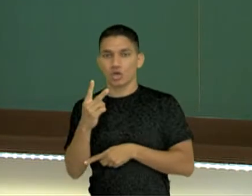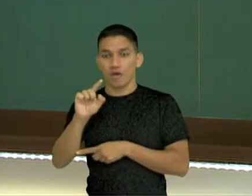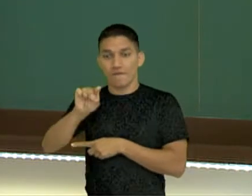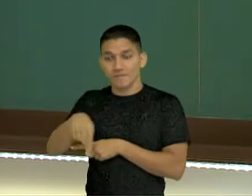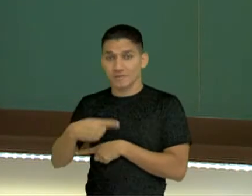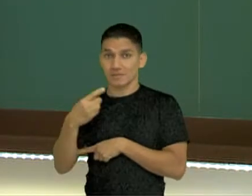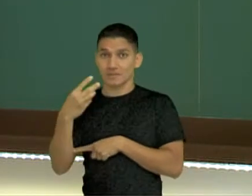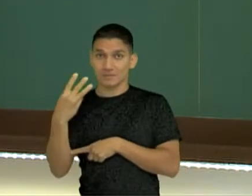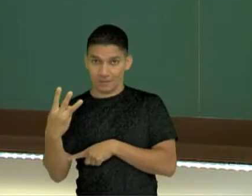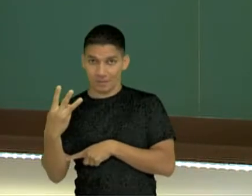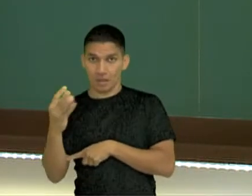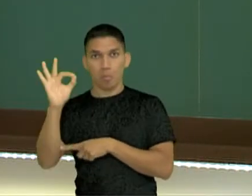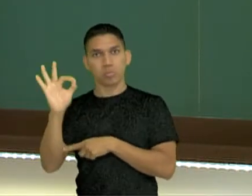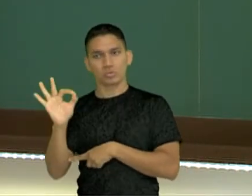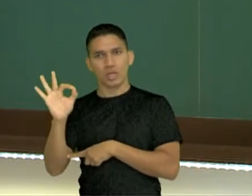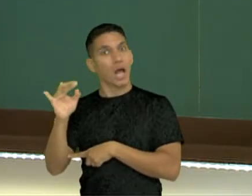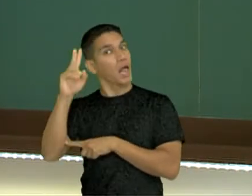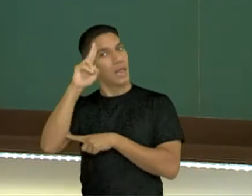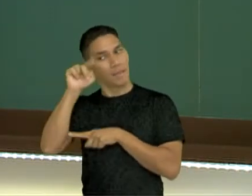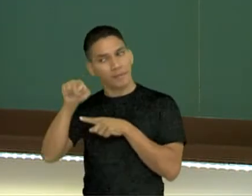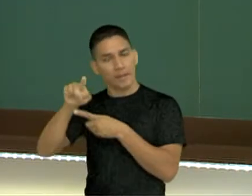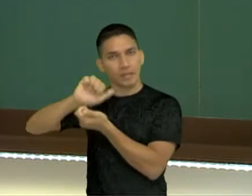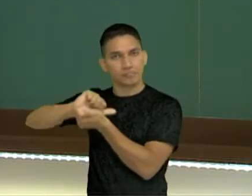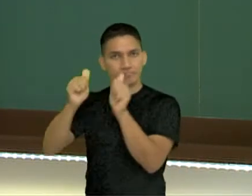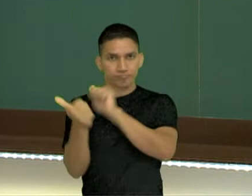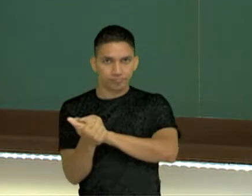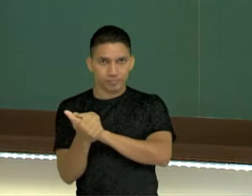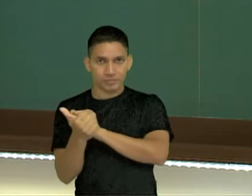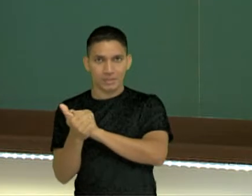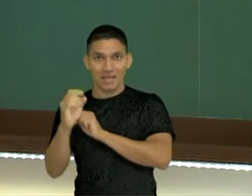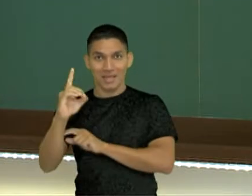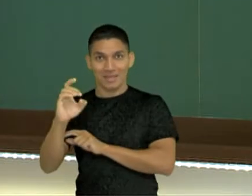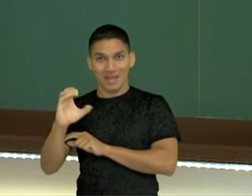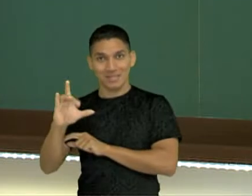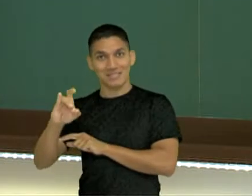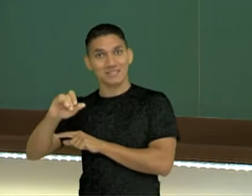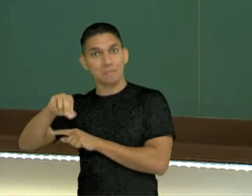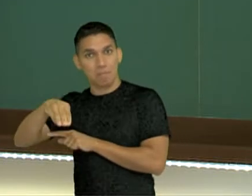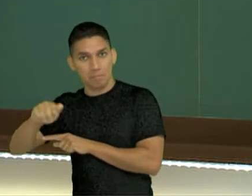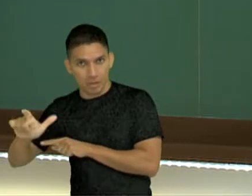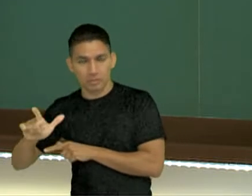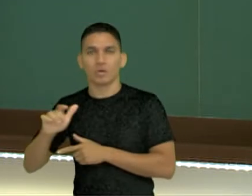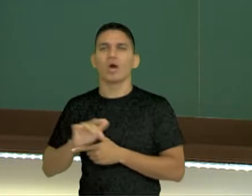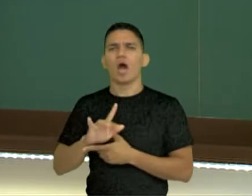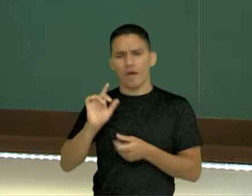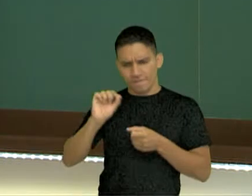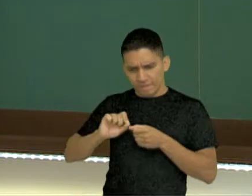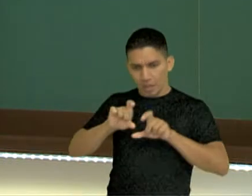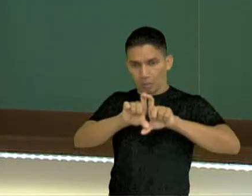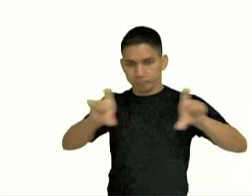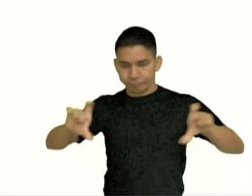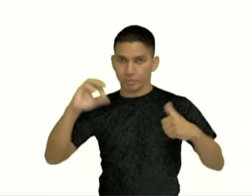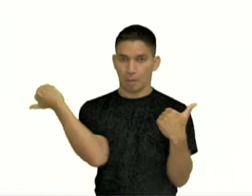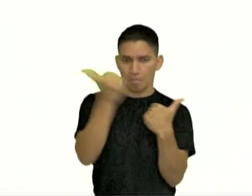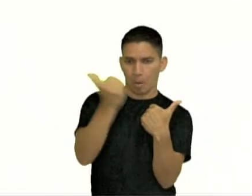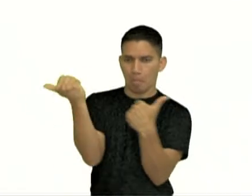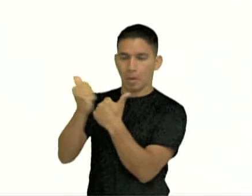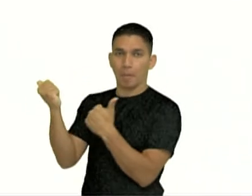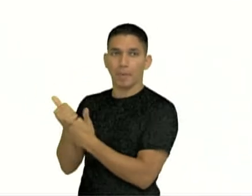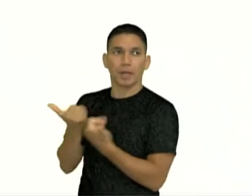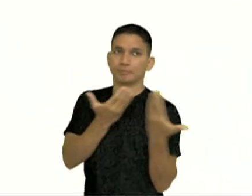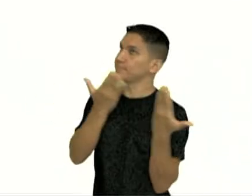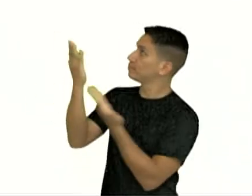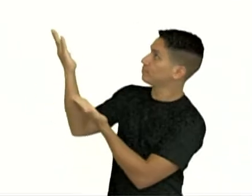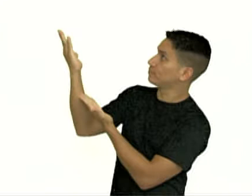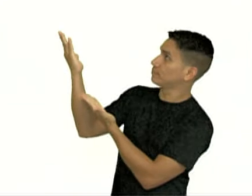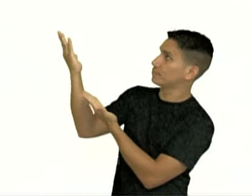ela em decimal. Feito isso, eu posso aplicar na forma do juro simples. Juro é igual a capital, a taxa e